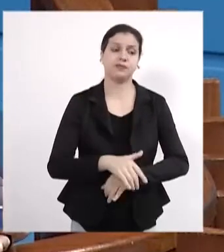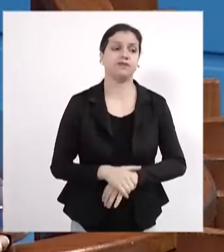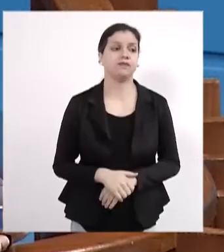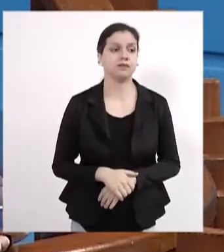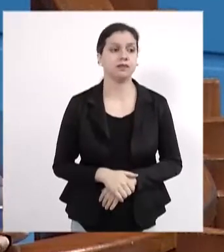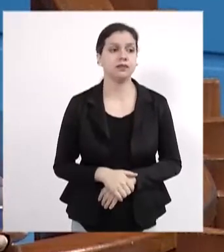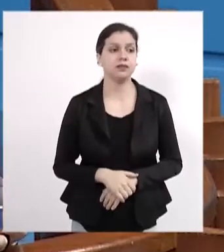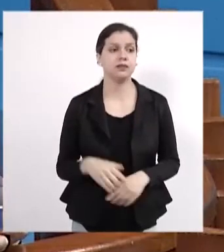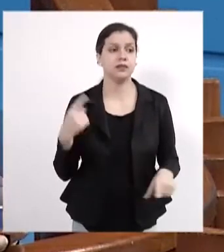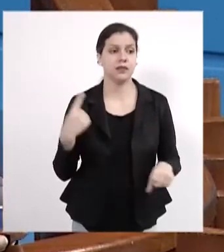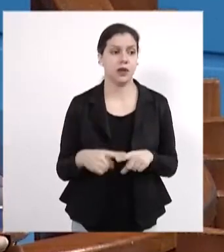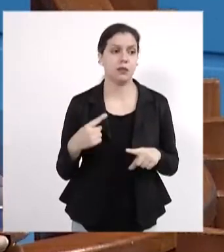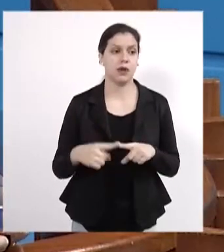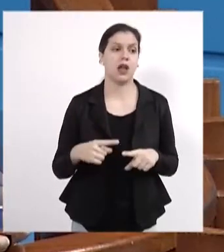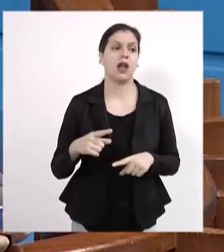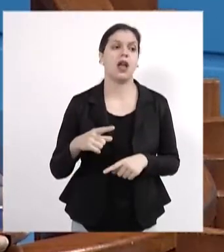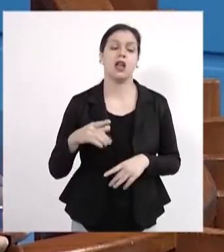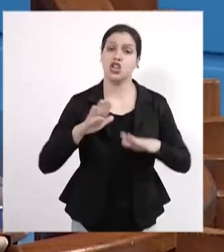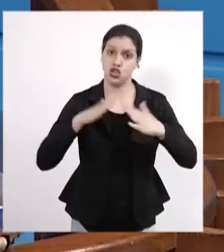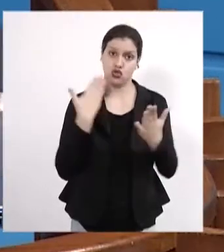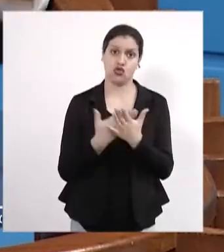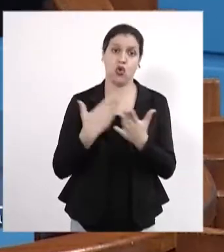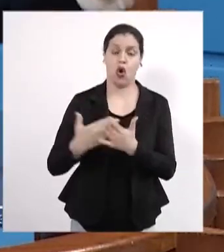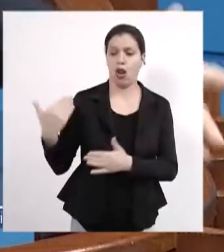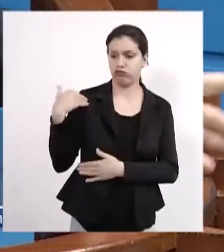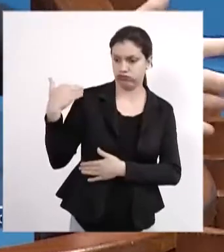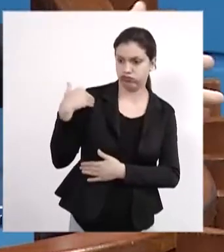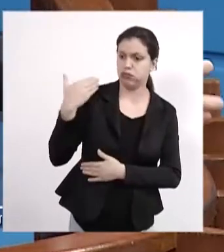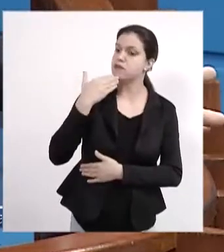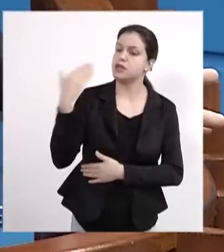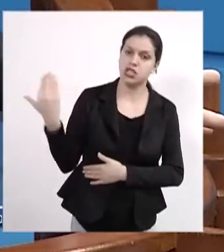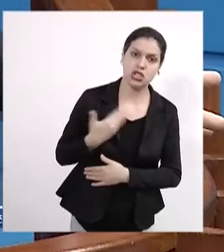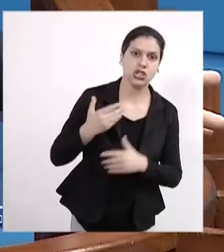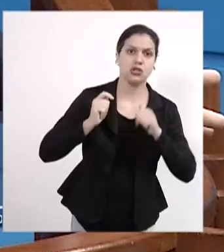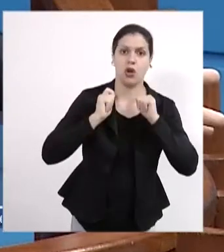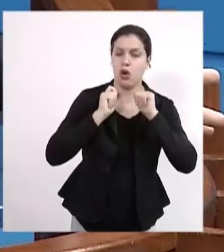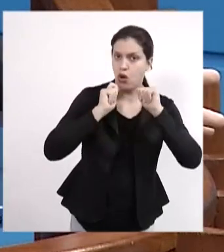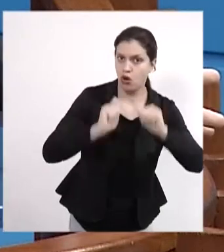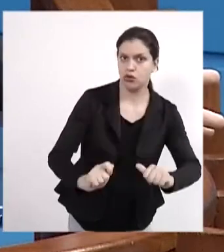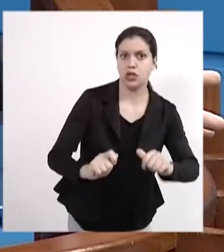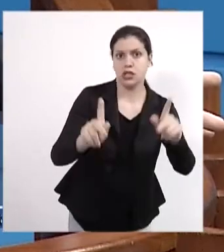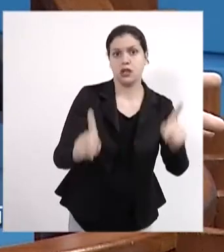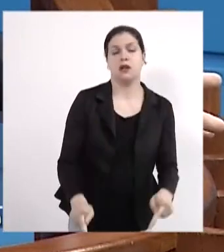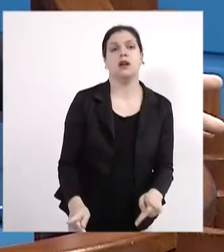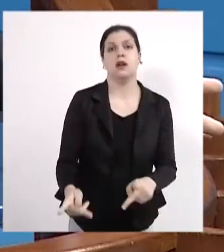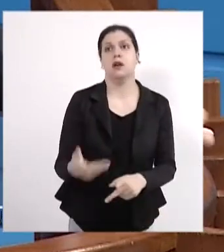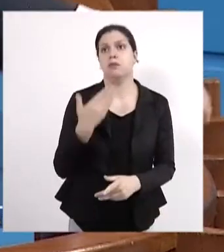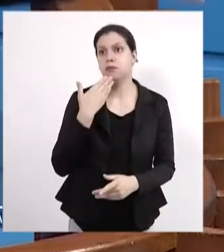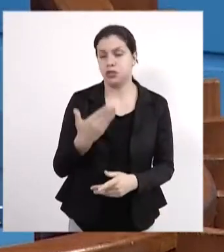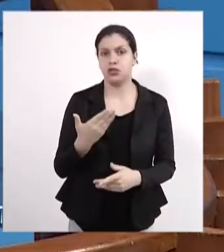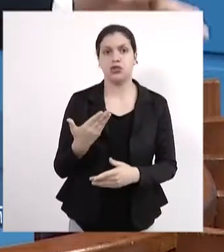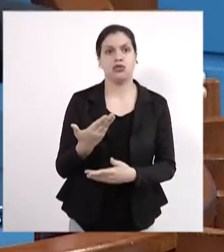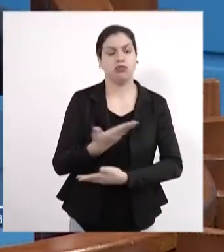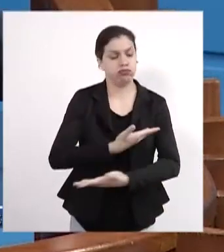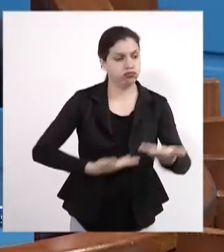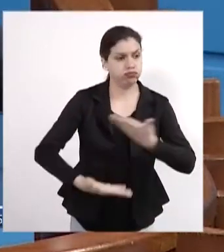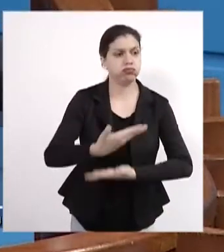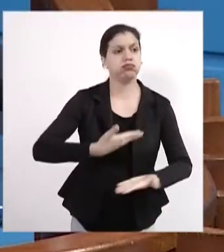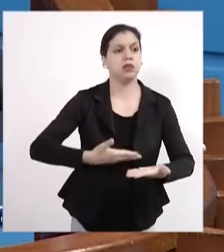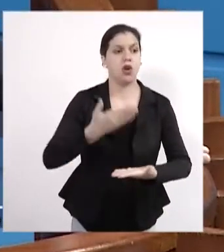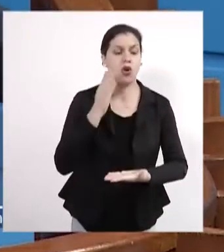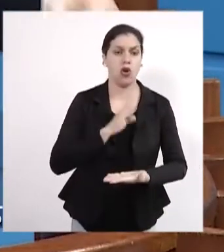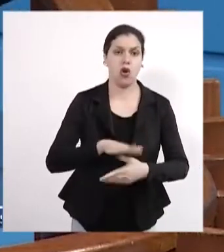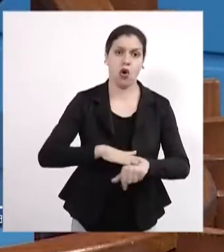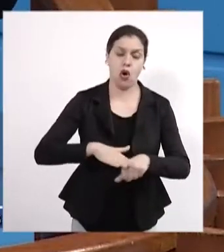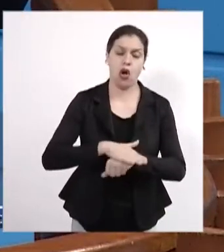nós estamos sendo procurados aqui, as escolas estão vindo aqui, estão pedindo audiência, e nós precisamos saber quais são os motivos